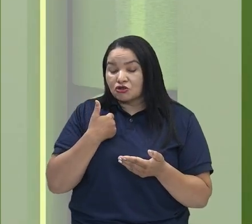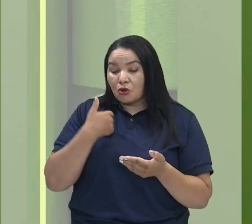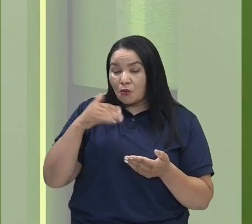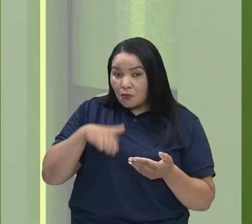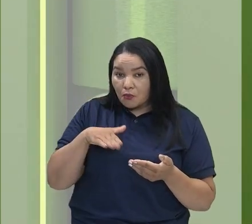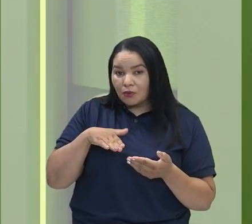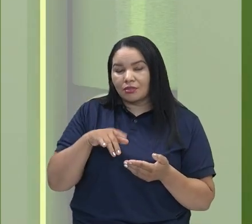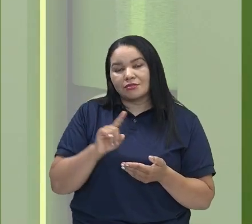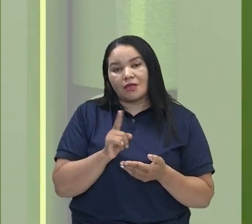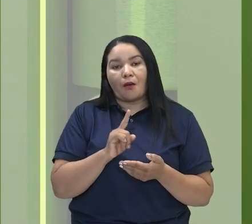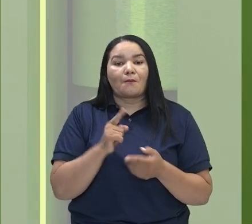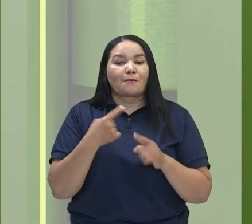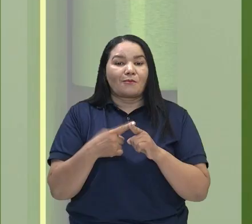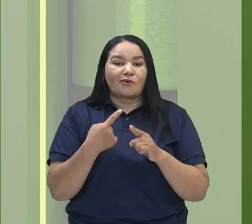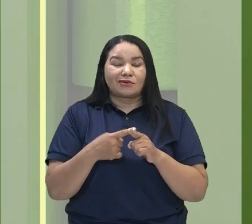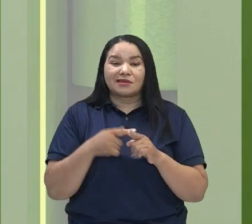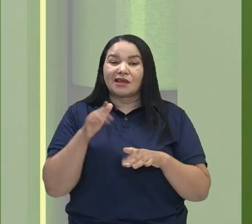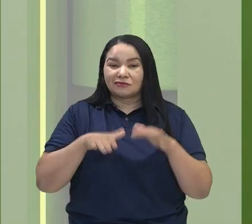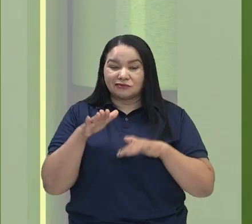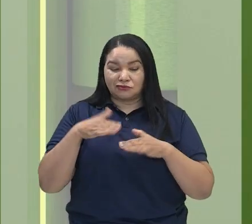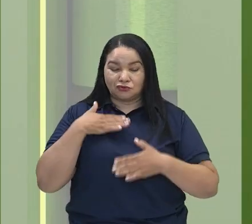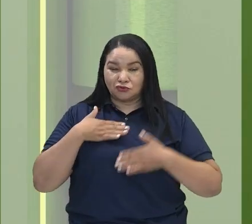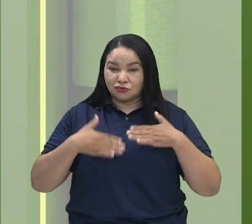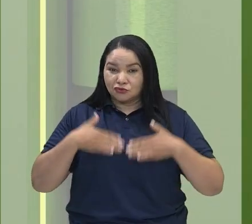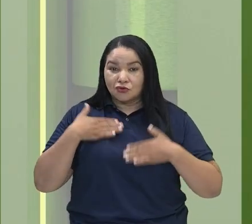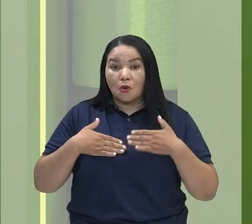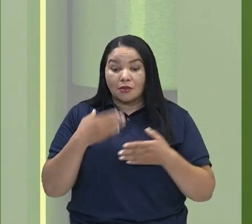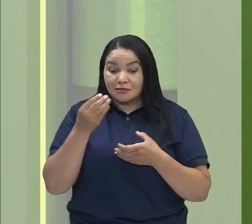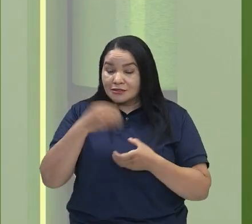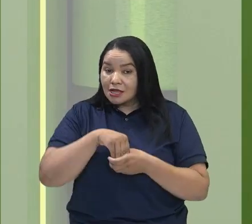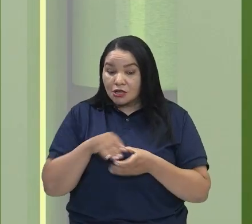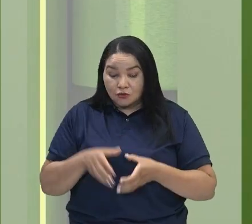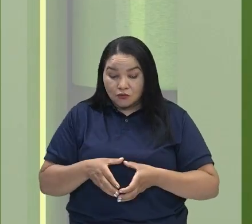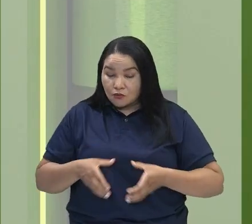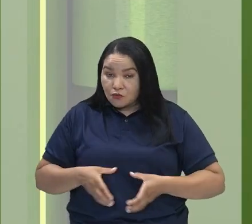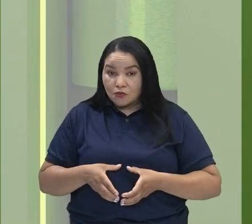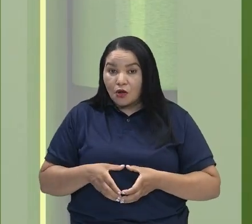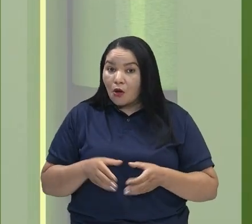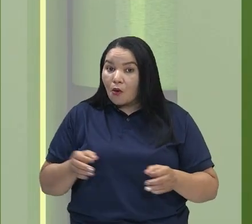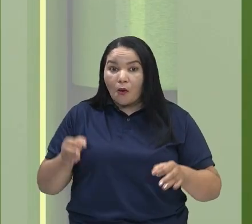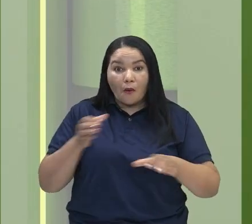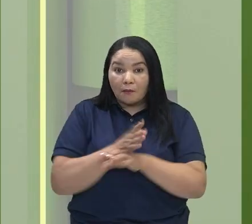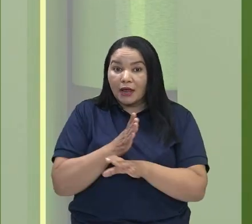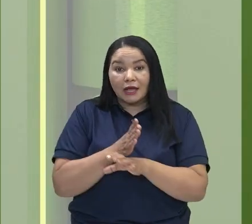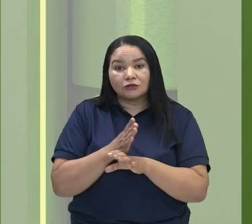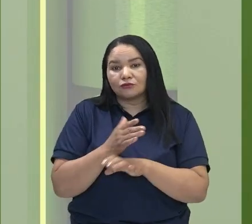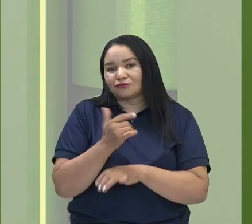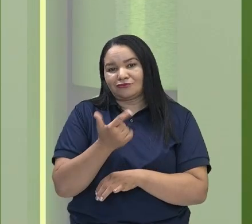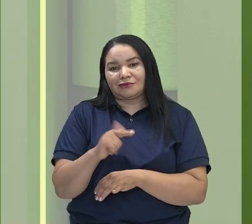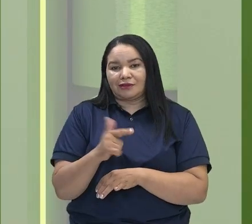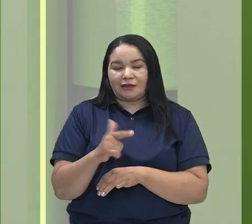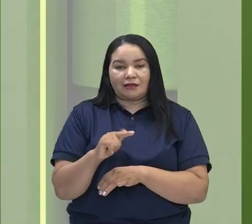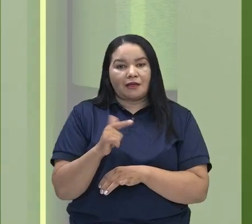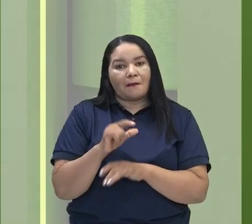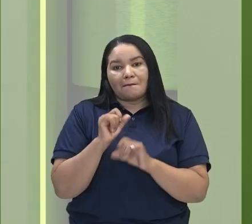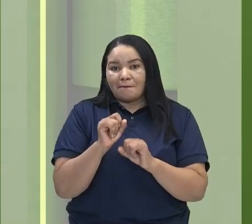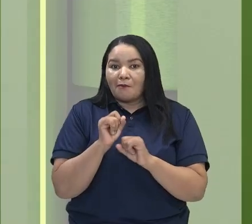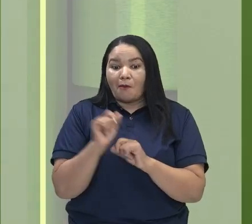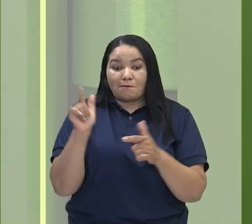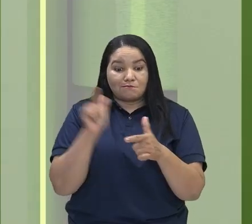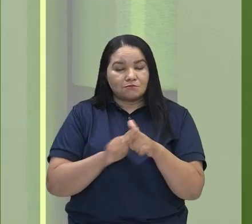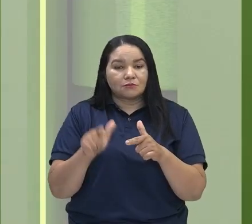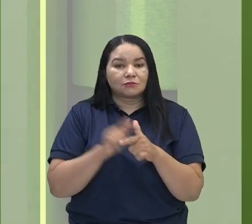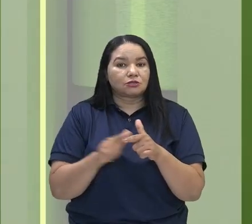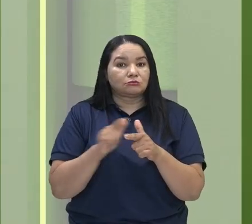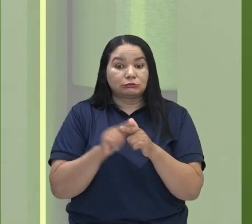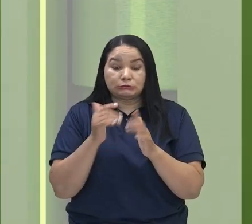mesmo física, né? O organismo dessa moça, dessa menina ainda não está completamente formado, né? Isso pode trazer uma série